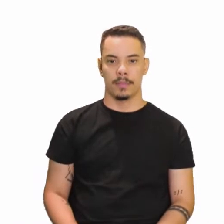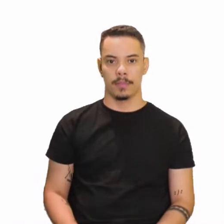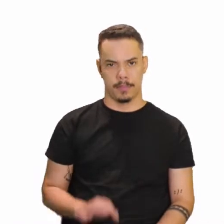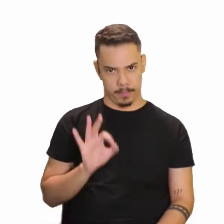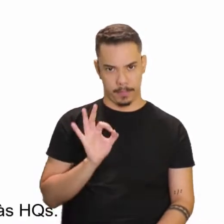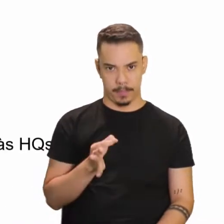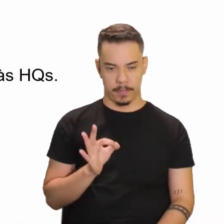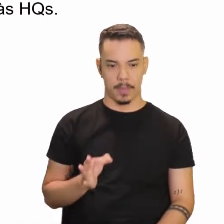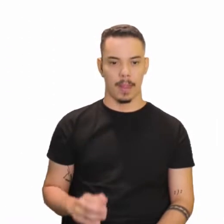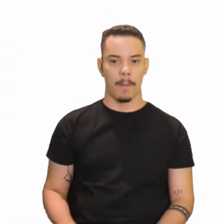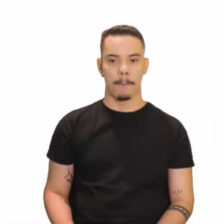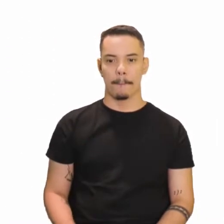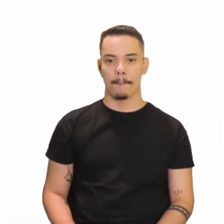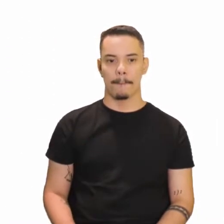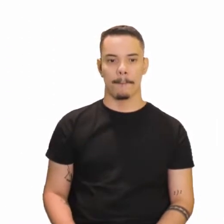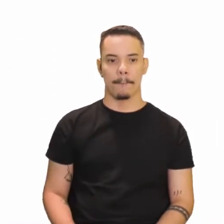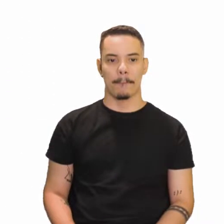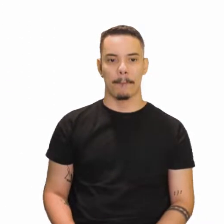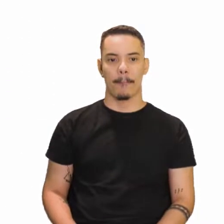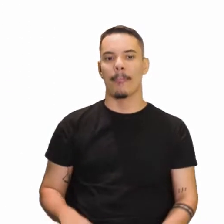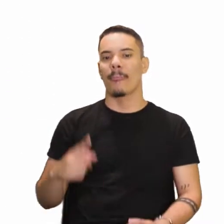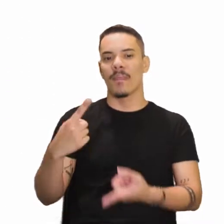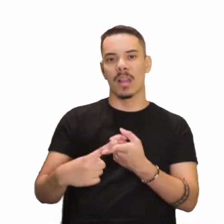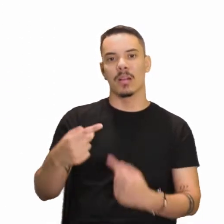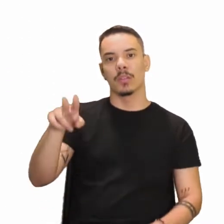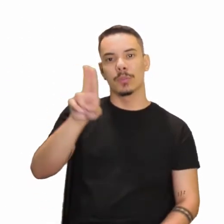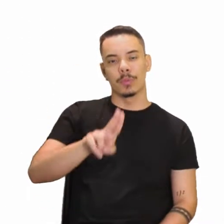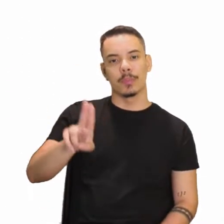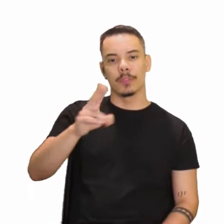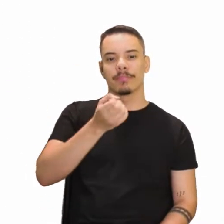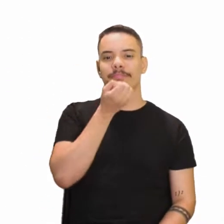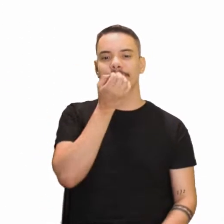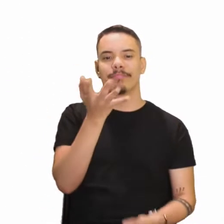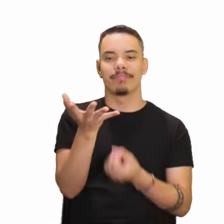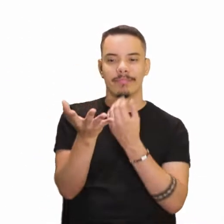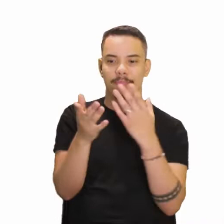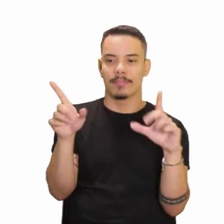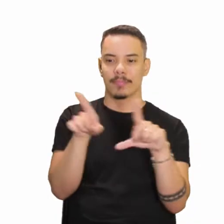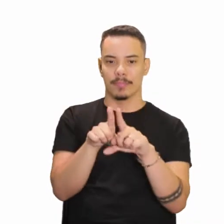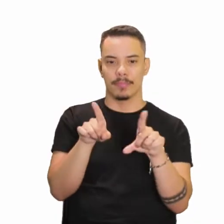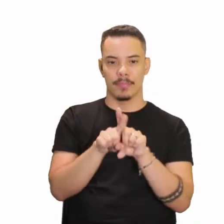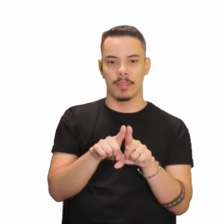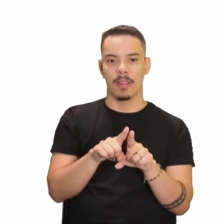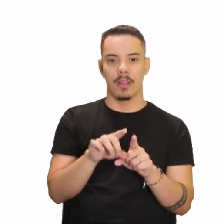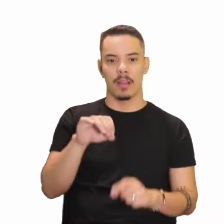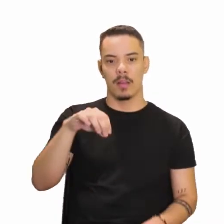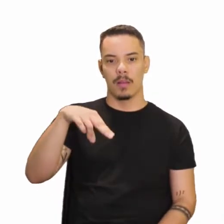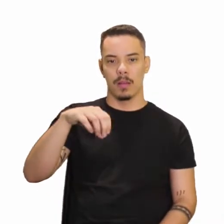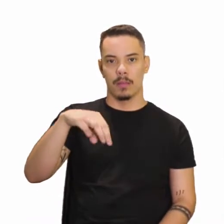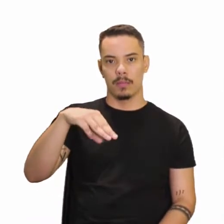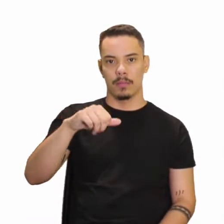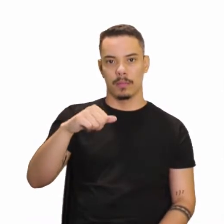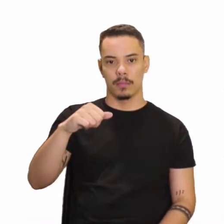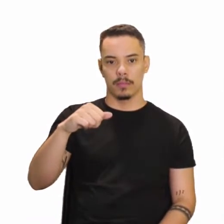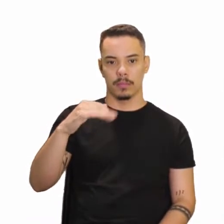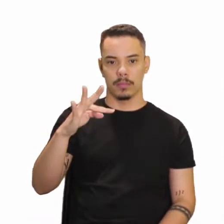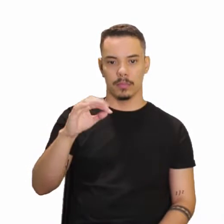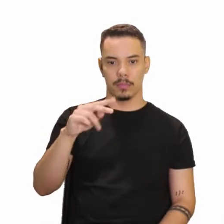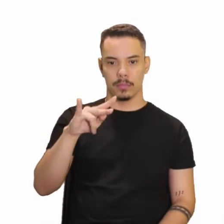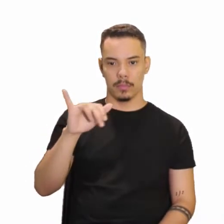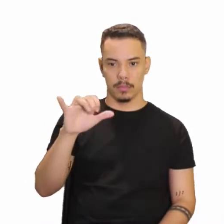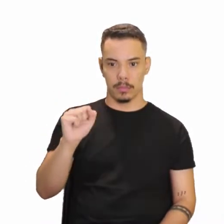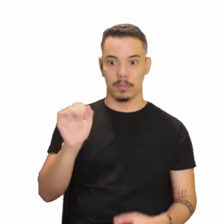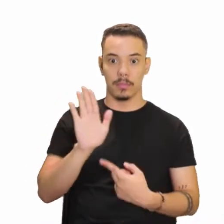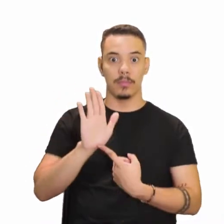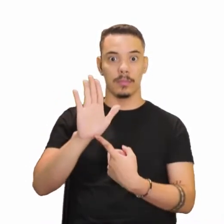vamos lá naldinhos o emprego de interjeição e ou no Moto Peças garante o que a